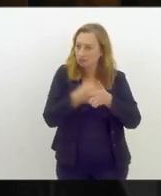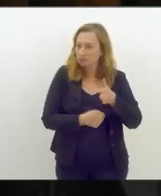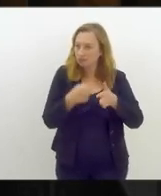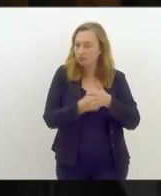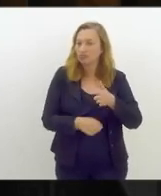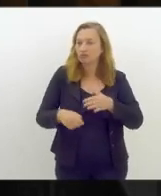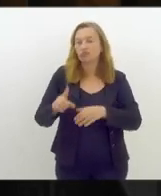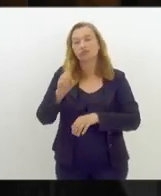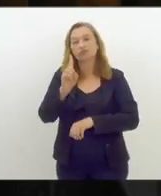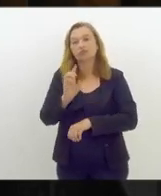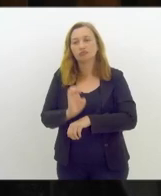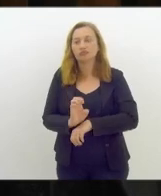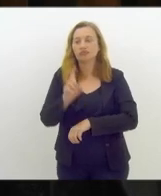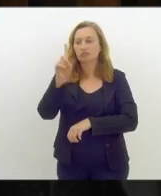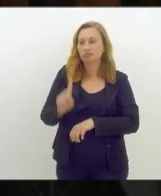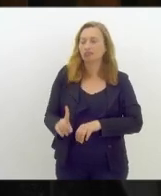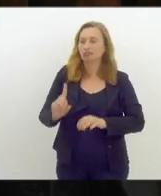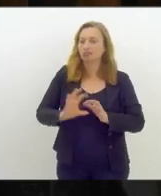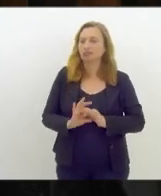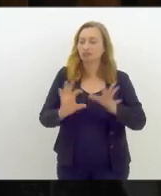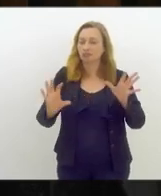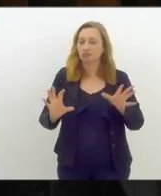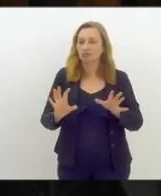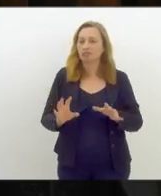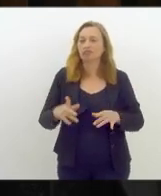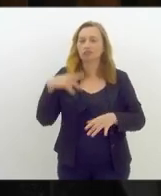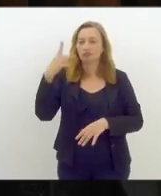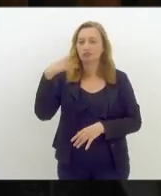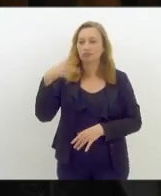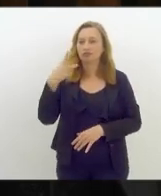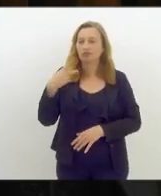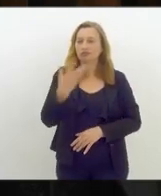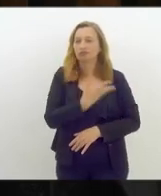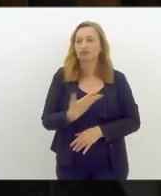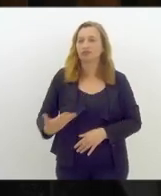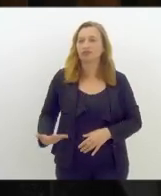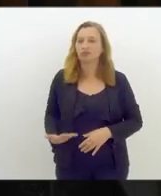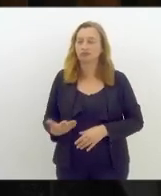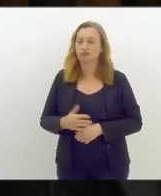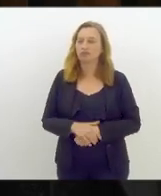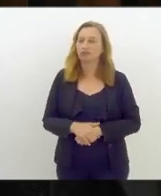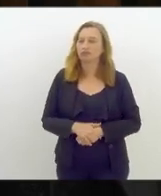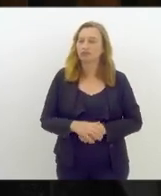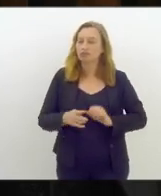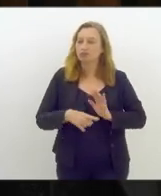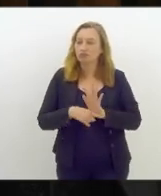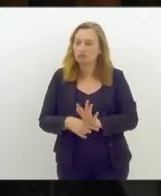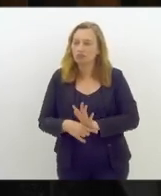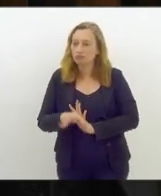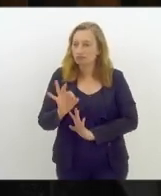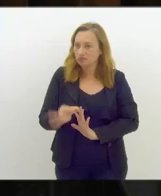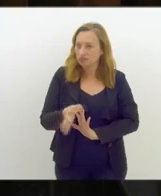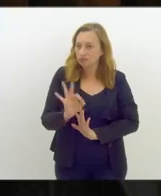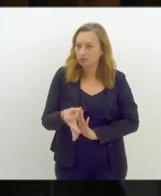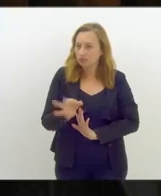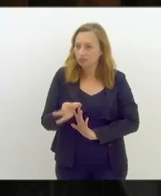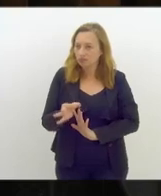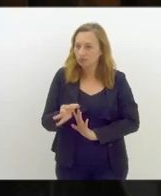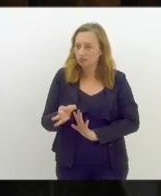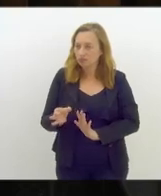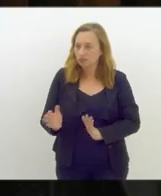Estado Democrático de Direito e por políticas públicas que atenda exatamente às camadas